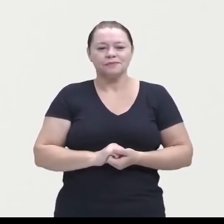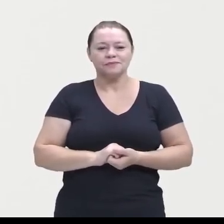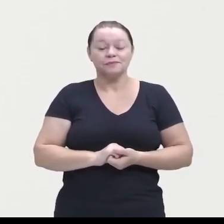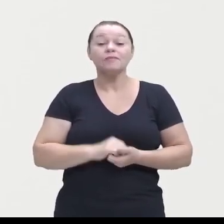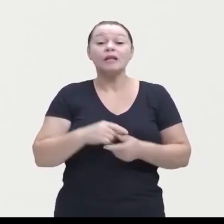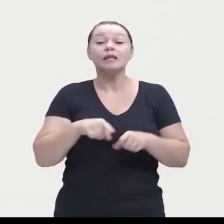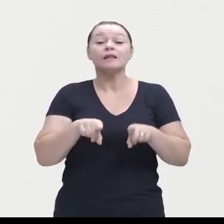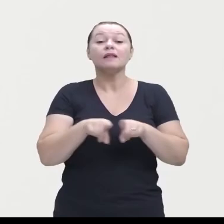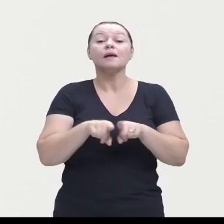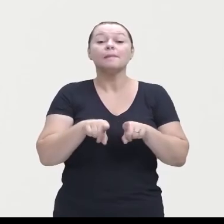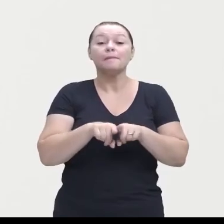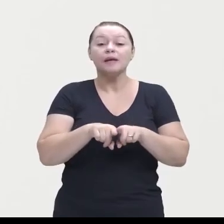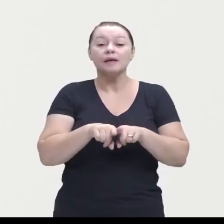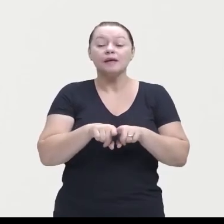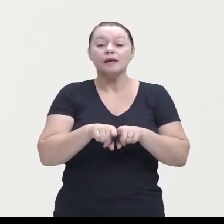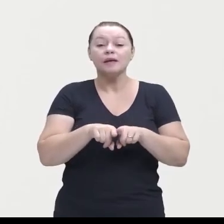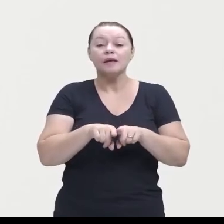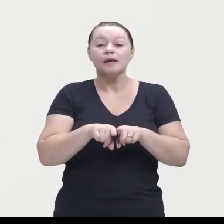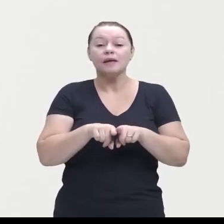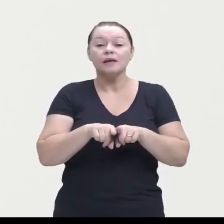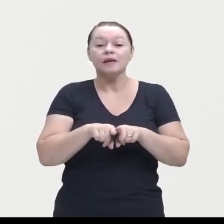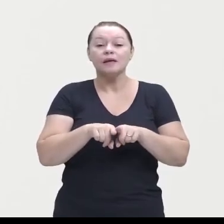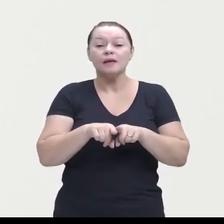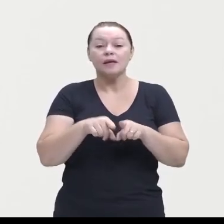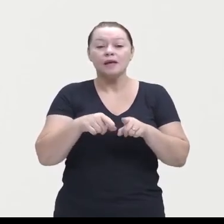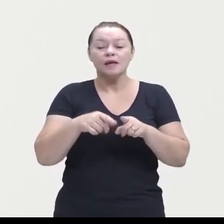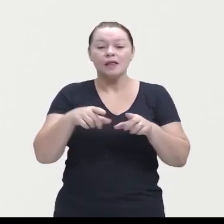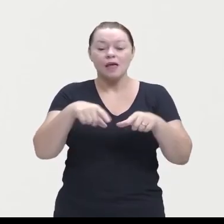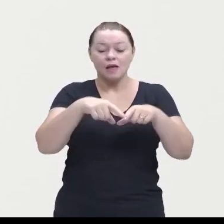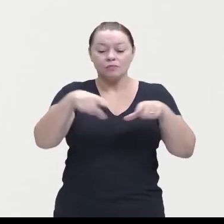E a carroça